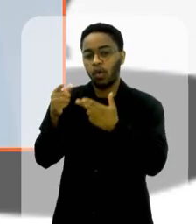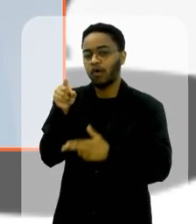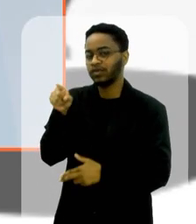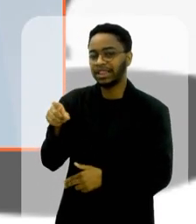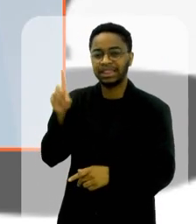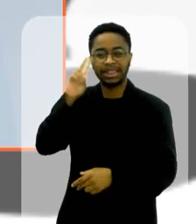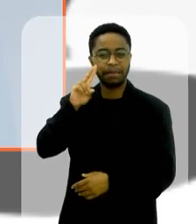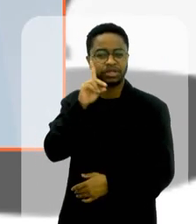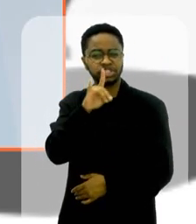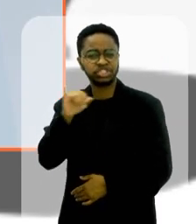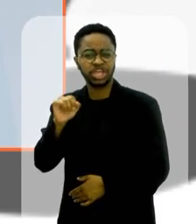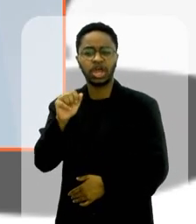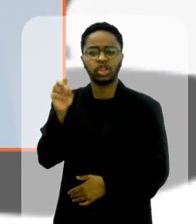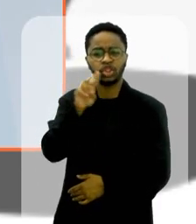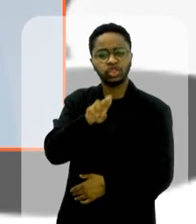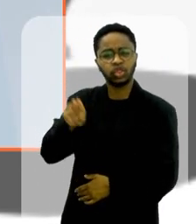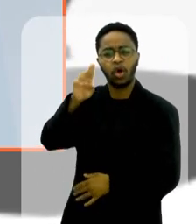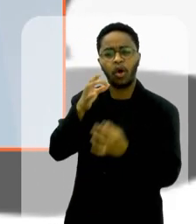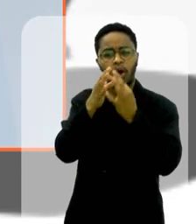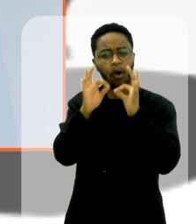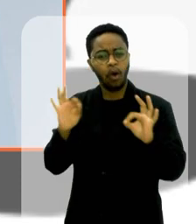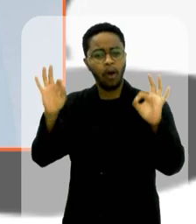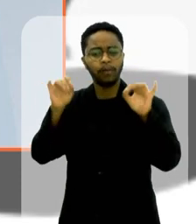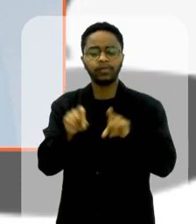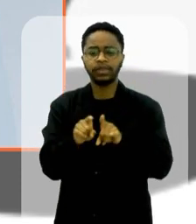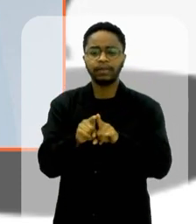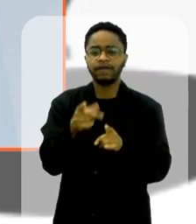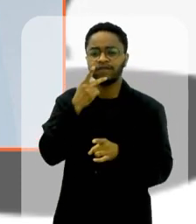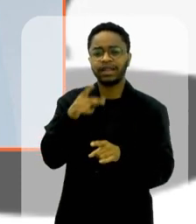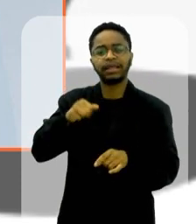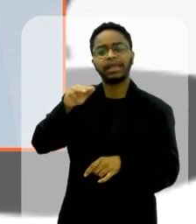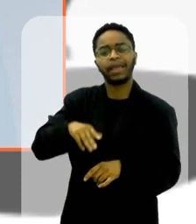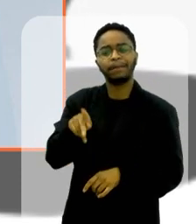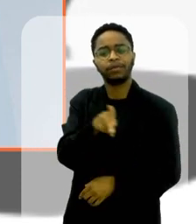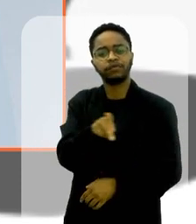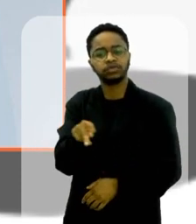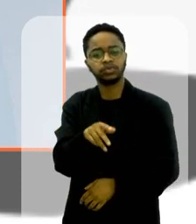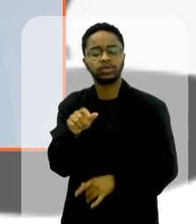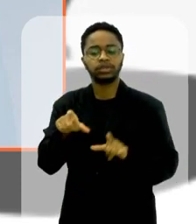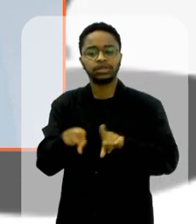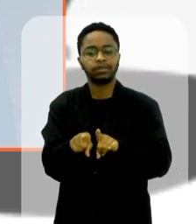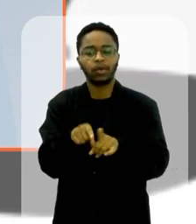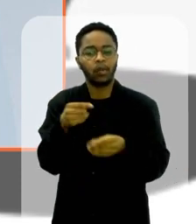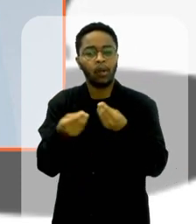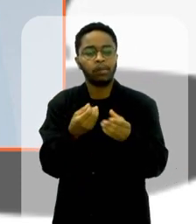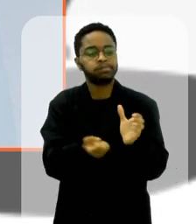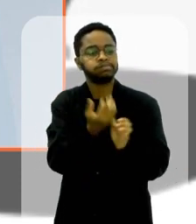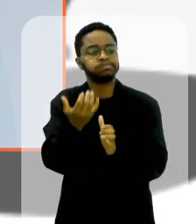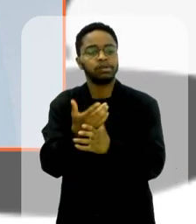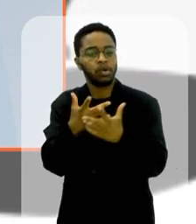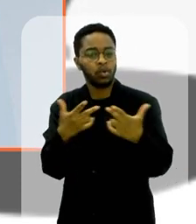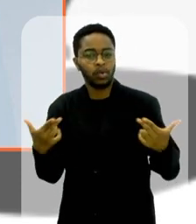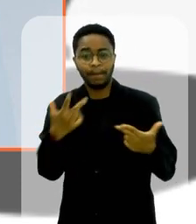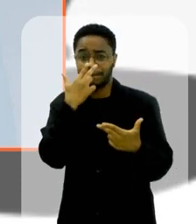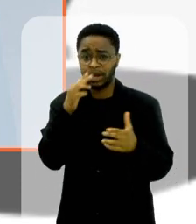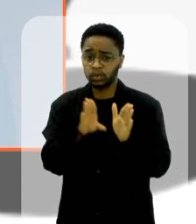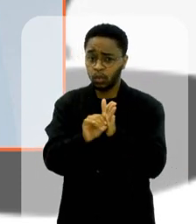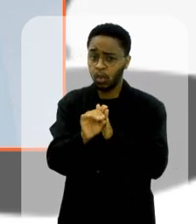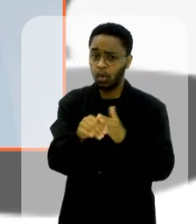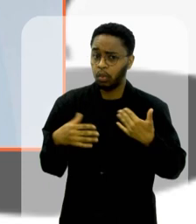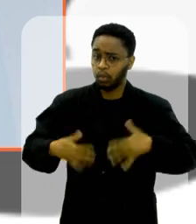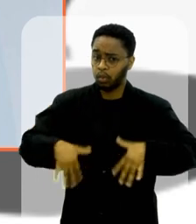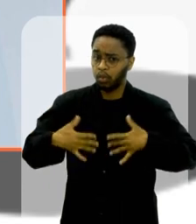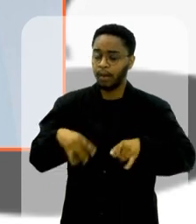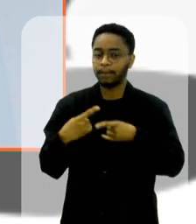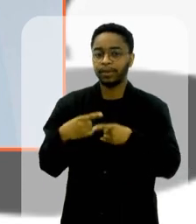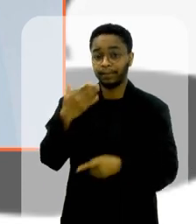mastodôntica, que você lembra datas, nomes, nome, sobrenome, cita o professor, cita a É isso. origem de tudo. Parece o